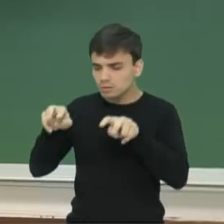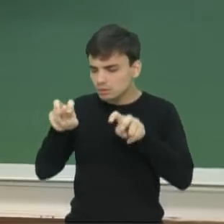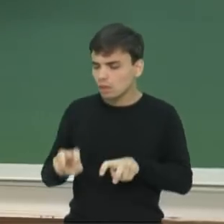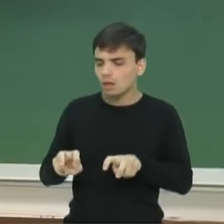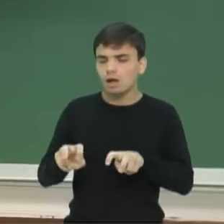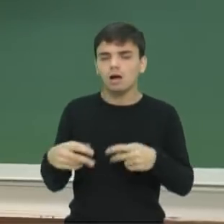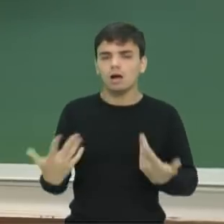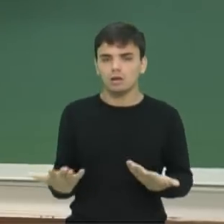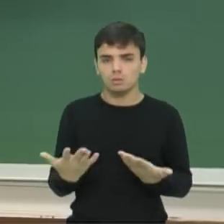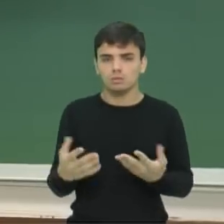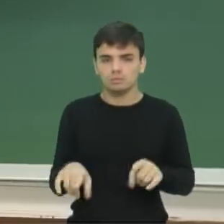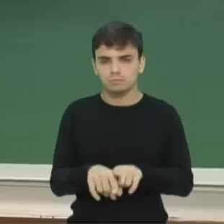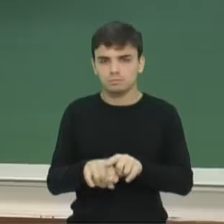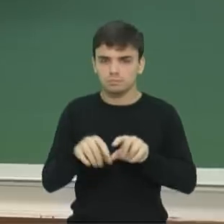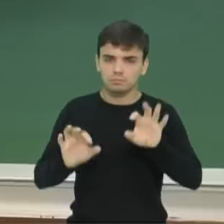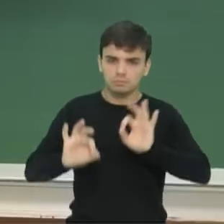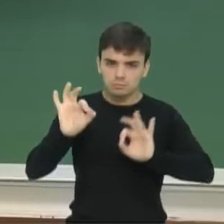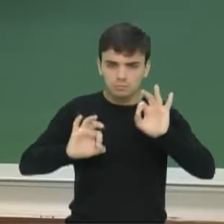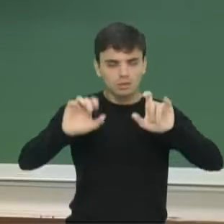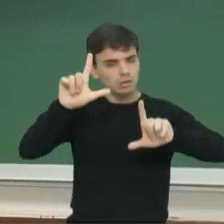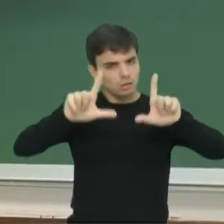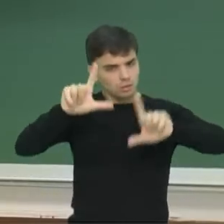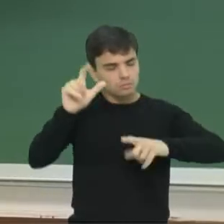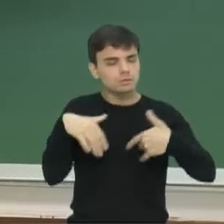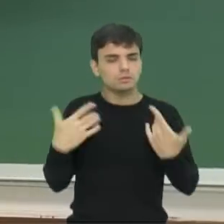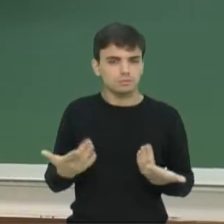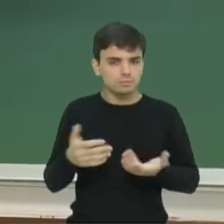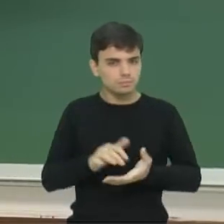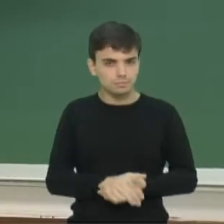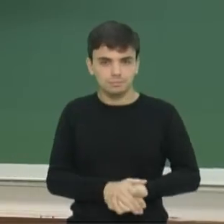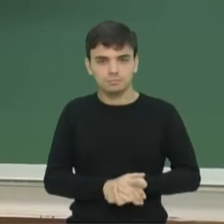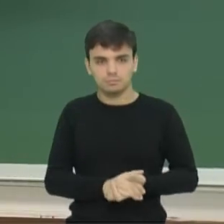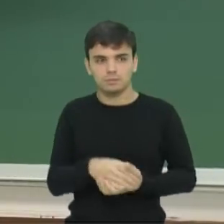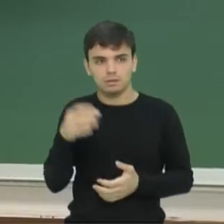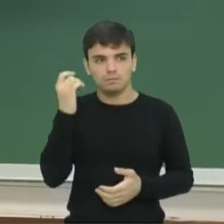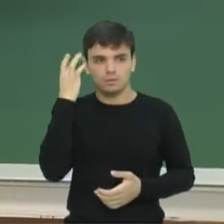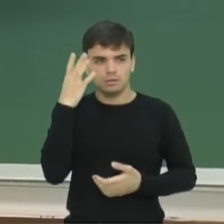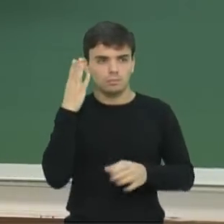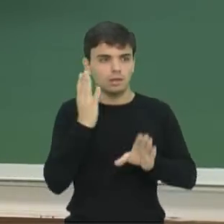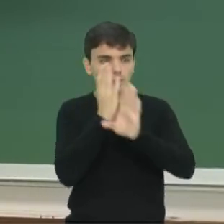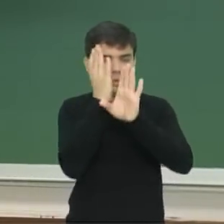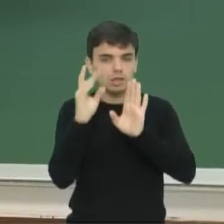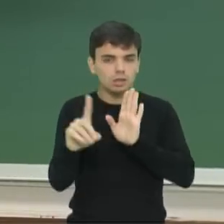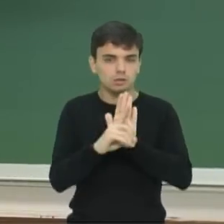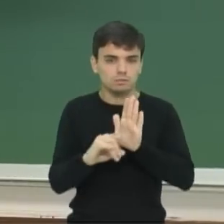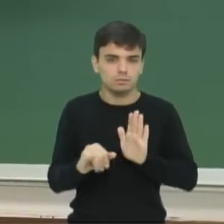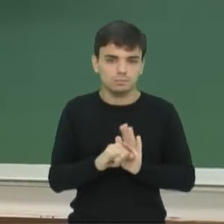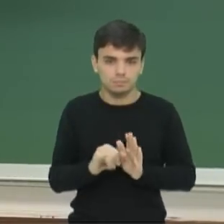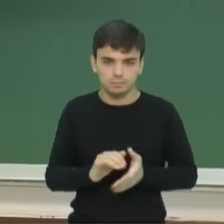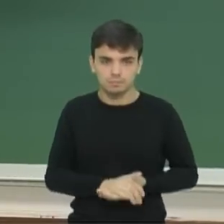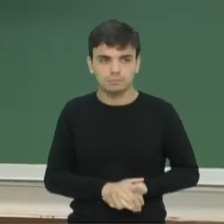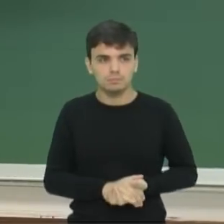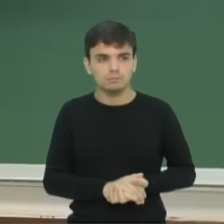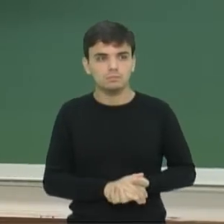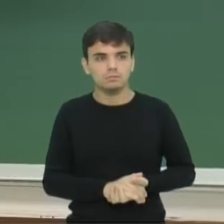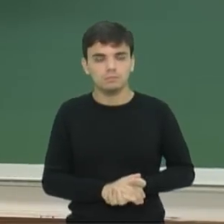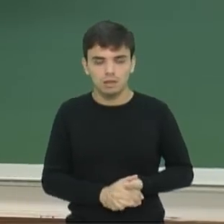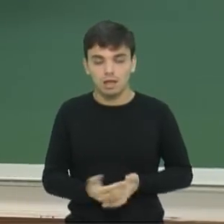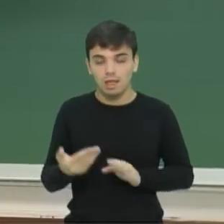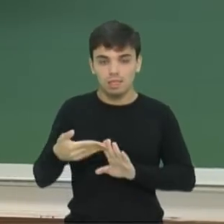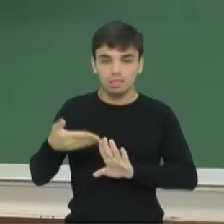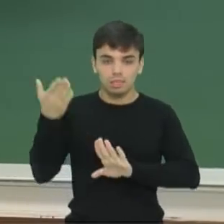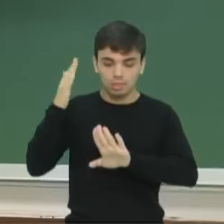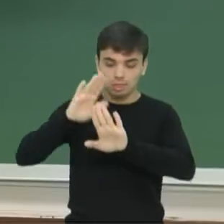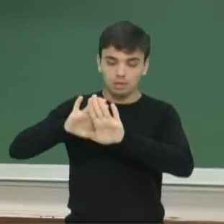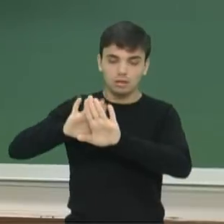ou quem está acompanhando a modalidade também em casa pela TV, né? Então facilita e muito a identificação. E atrás de cada um deles leva o nome